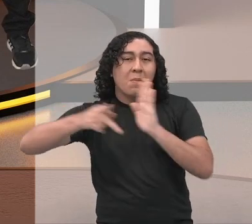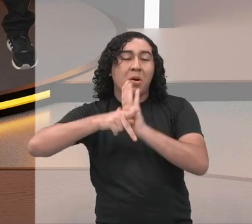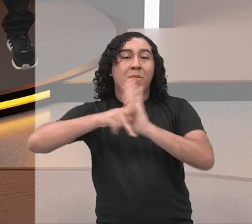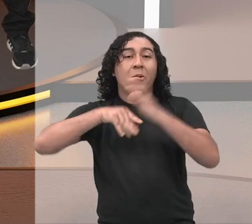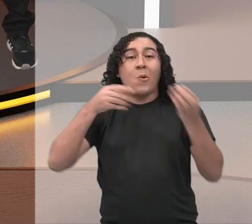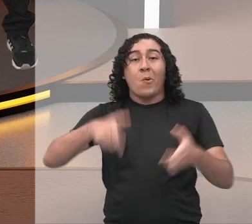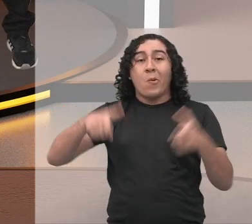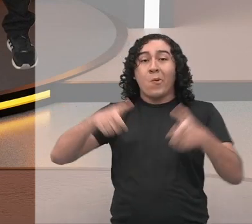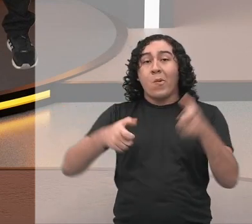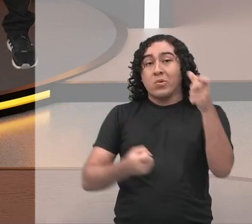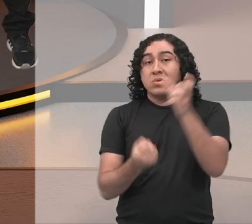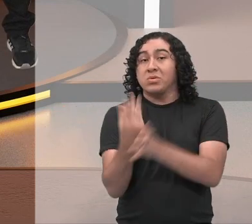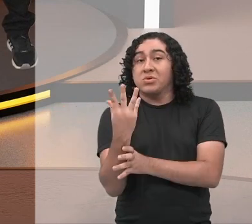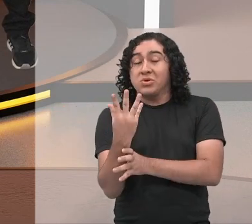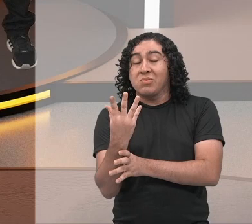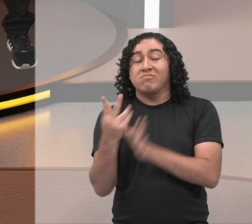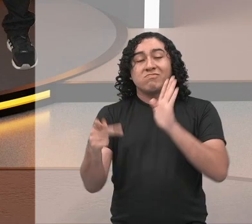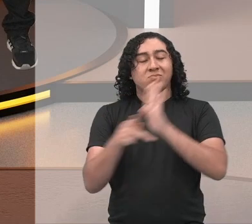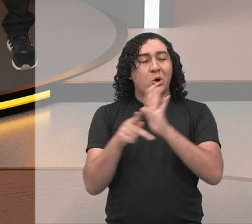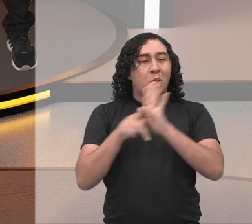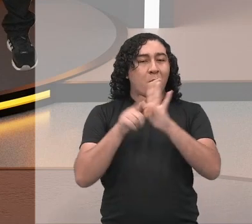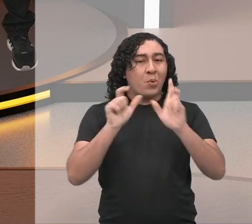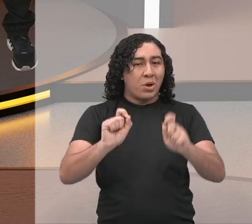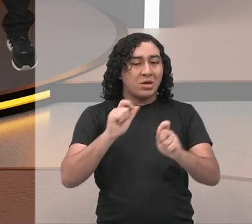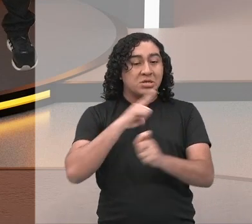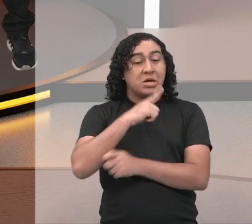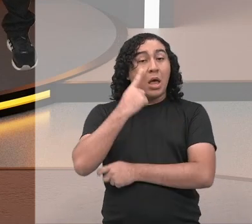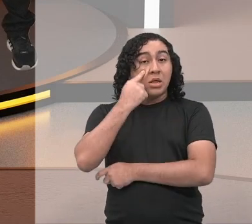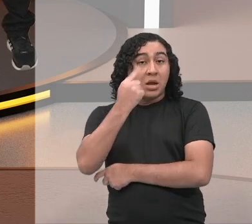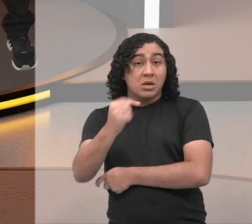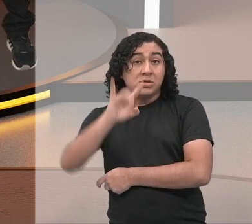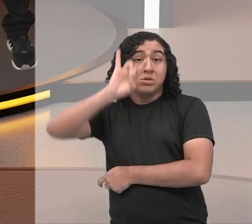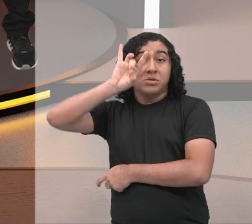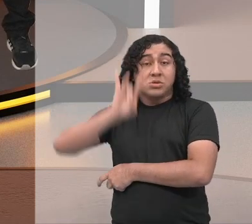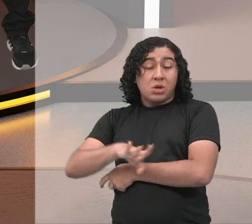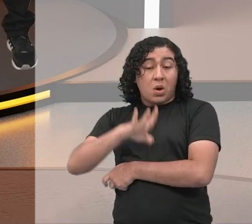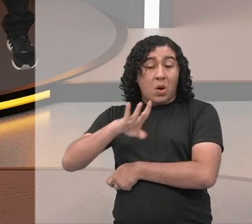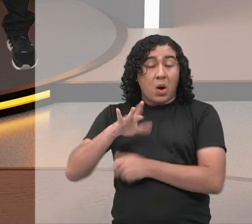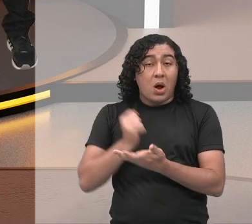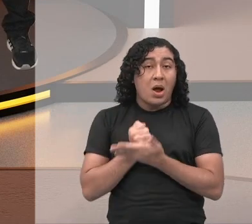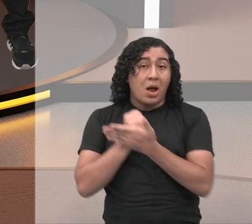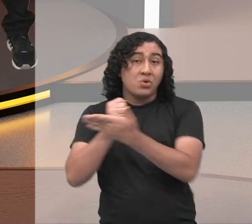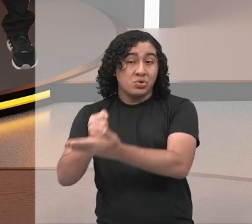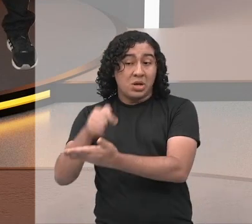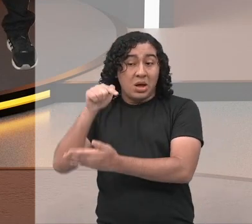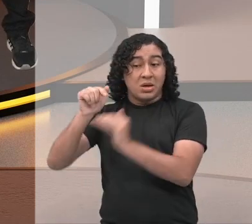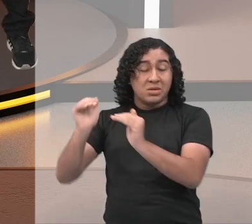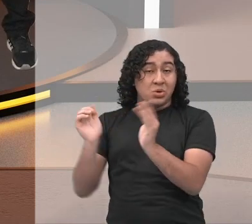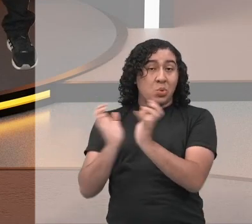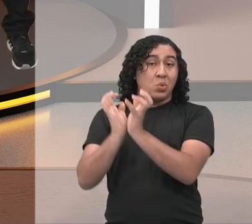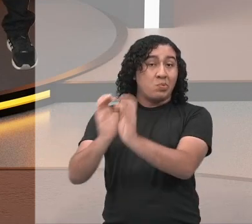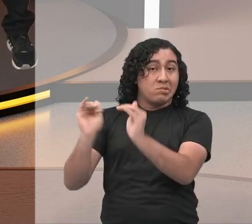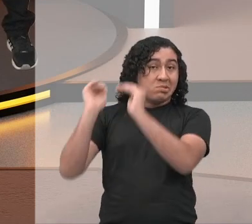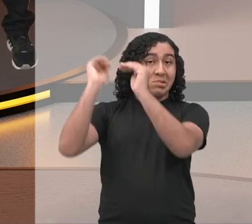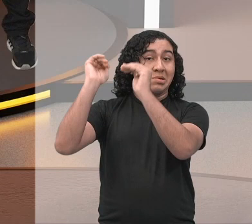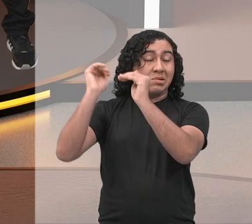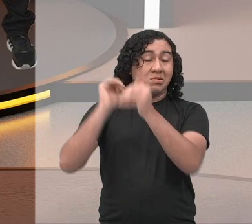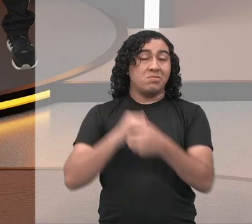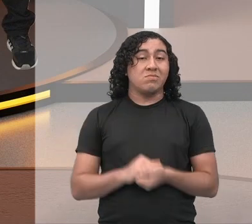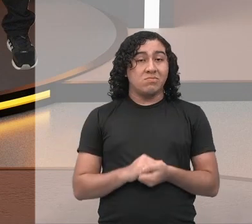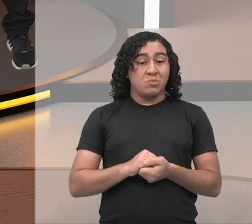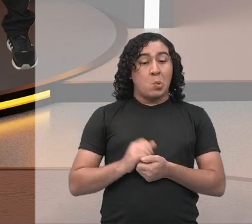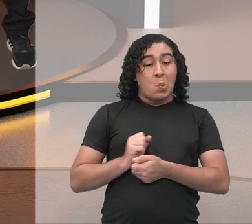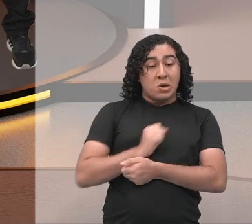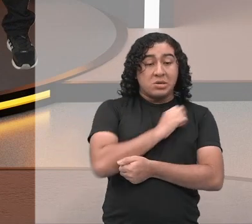justamente para contemplar os interesses da elite. O exército dos farrapos e o poder central entraram